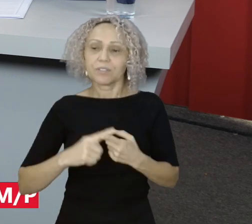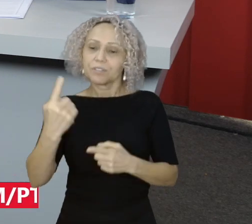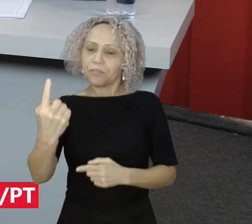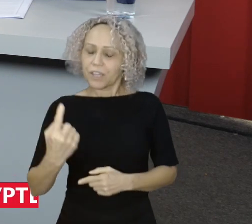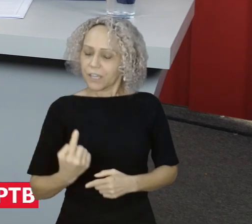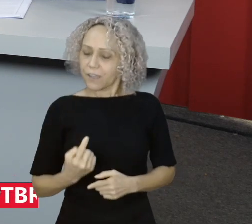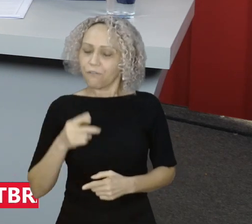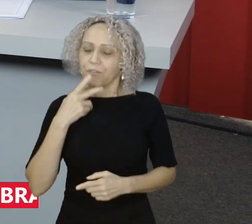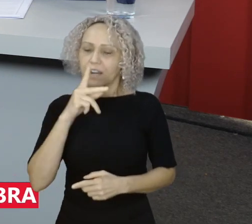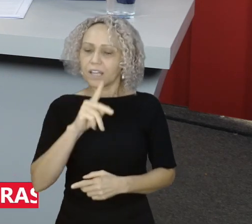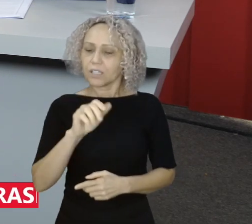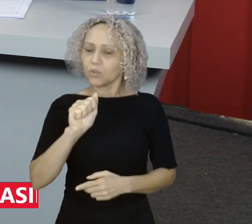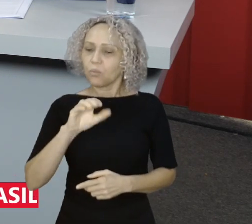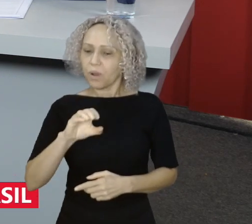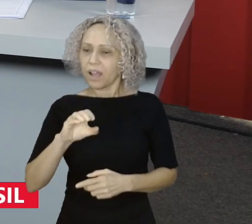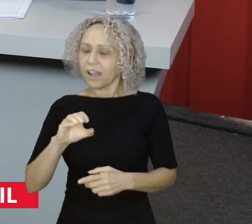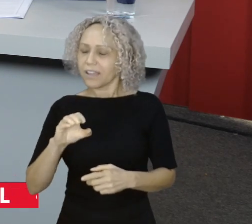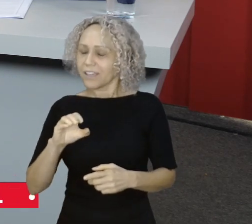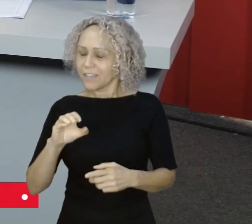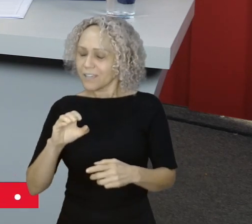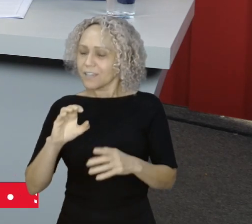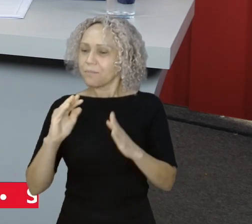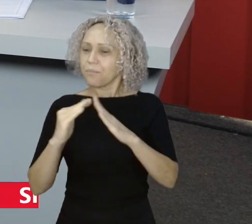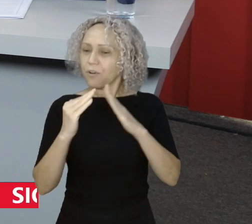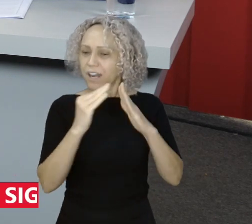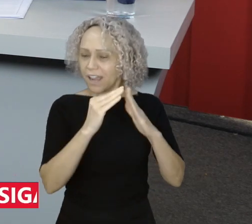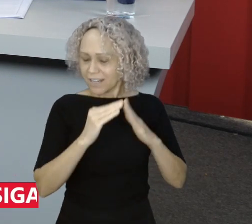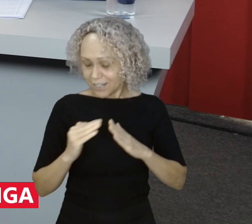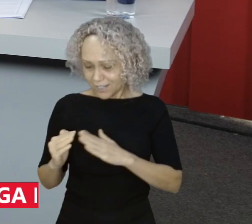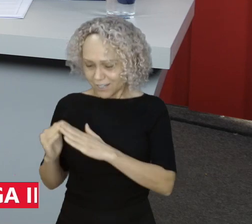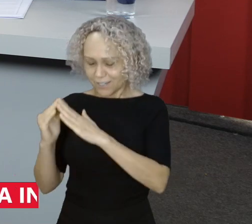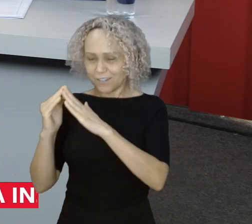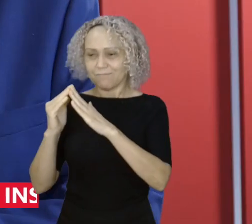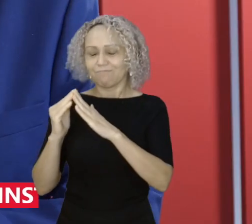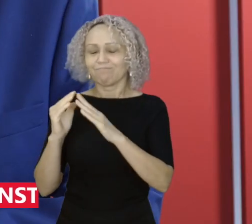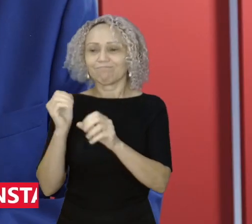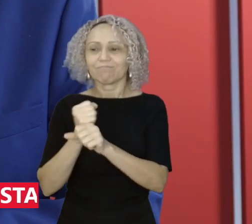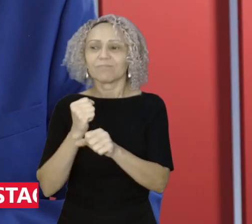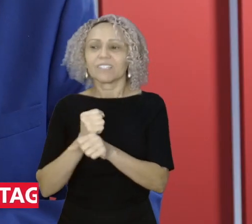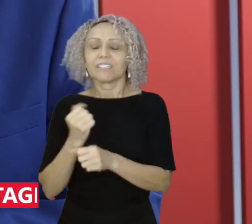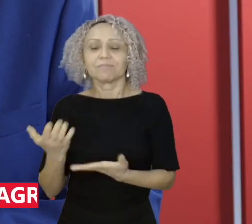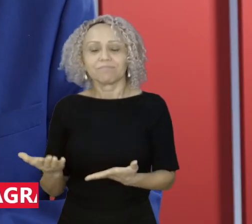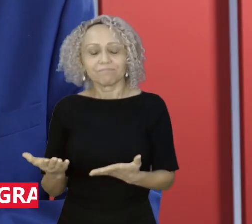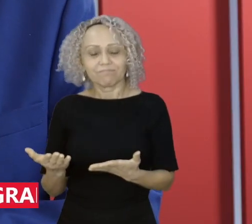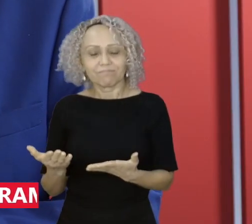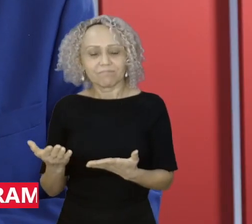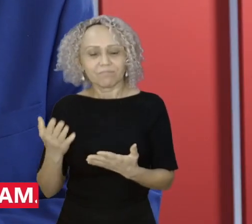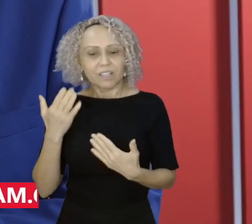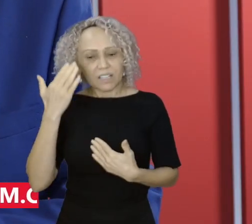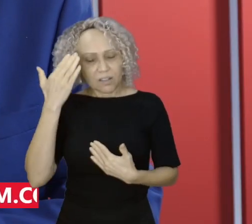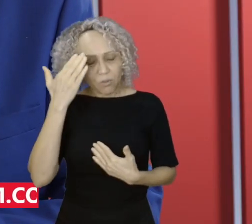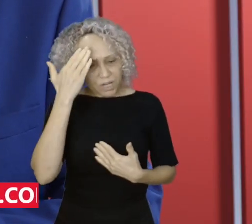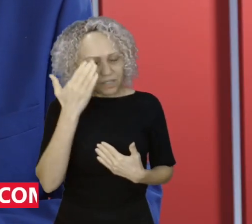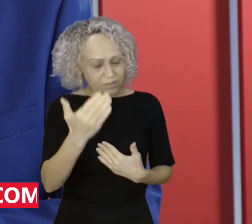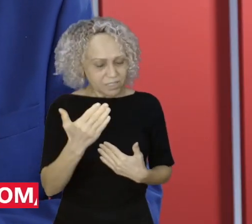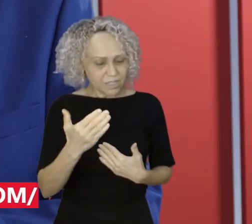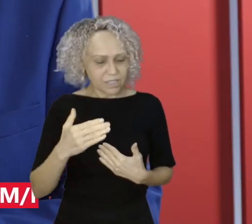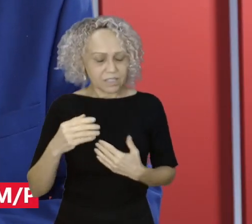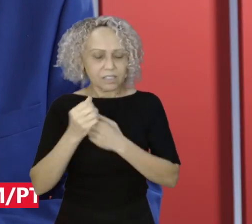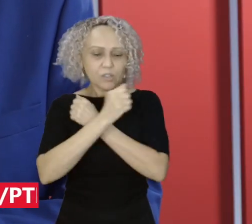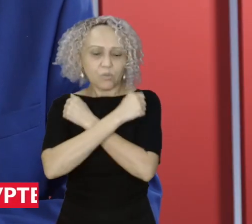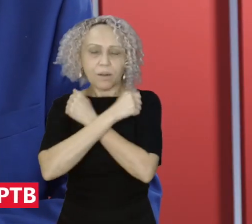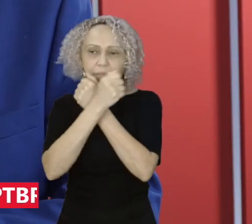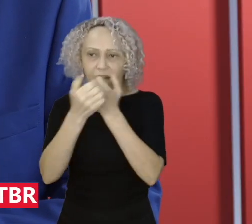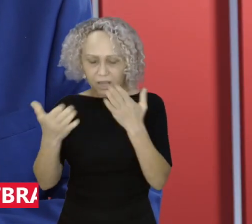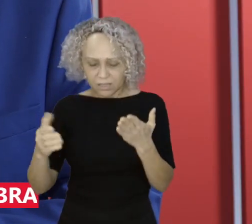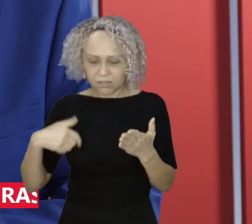sempre bem-vindo a esse espaço. Agradecer a você, Amanda, e deixar meu abraço para os nossos companheiros e companheiras. Estamos fazendo a luta lá no parlamento